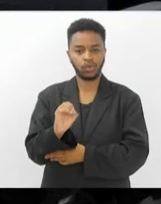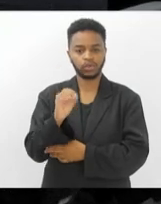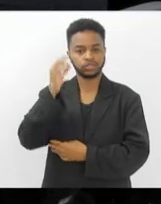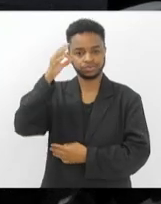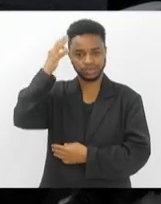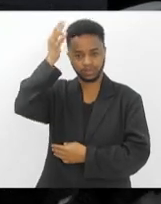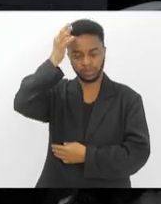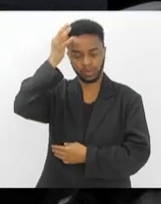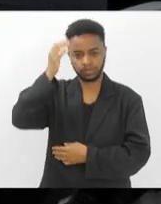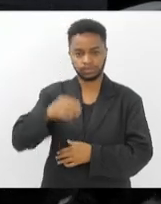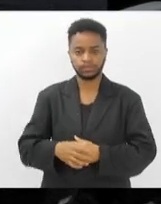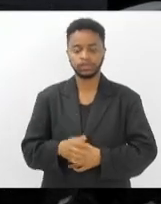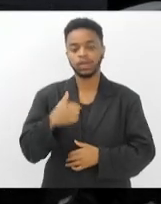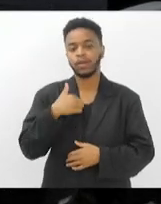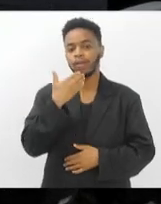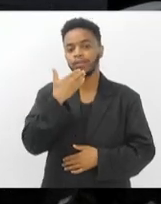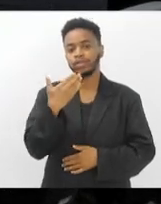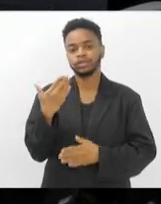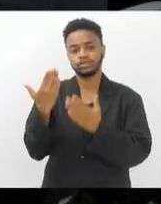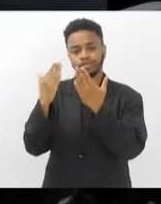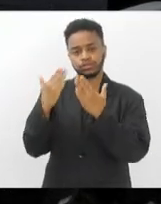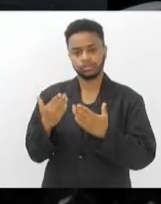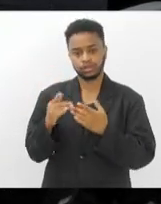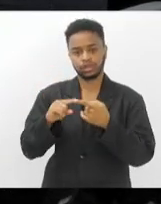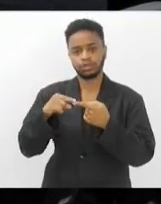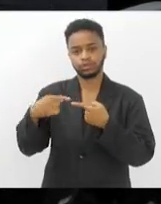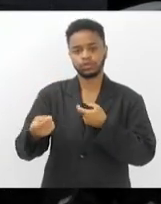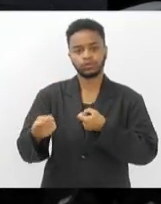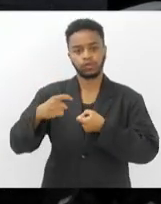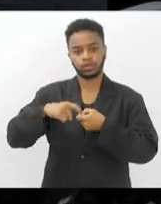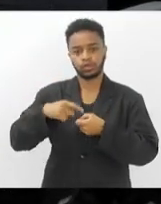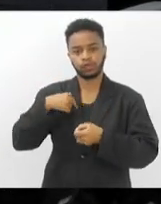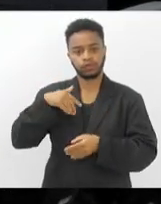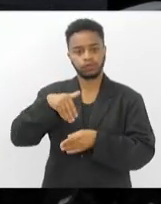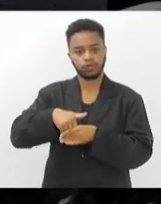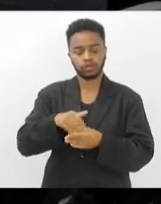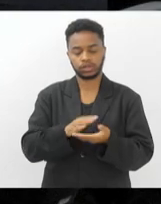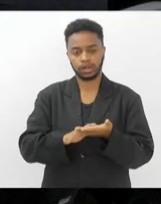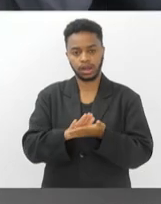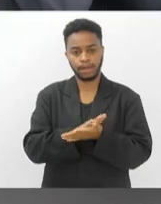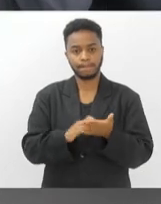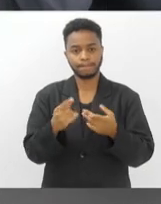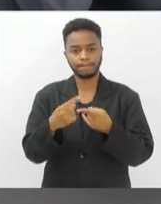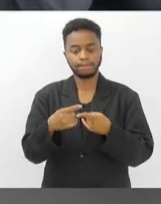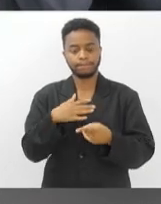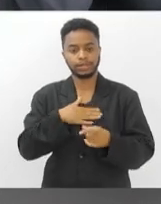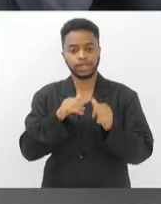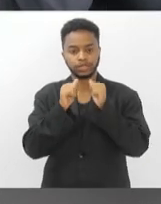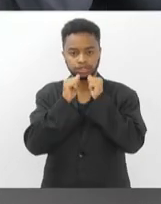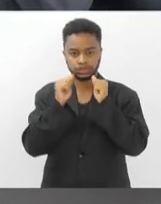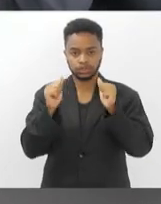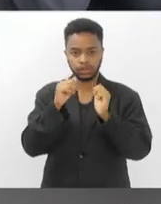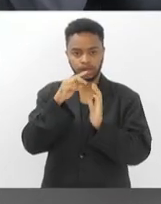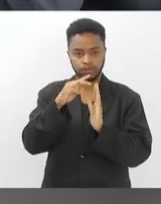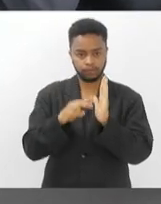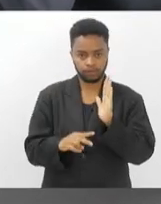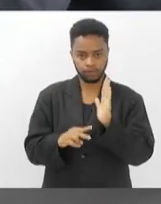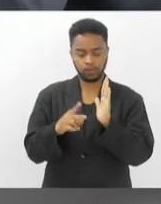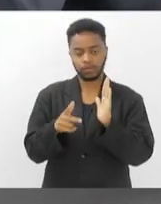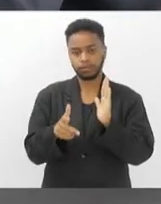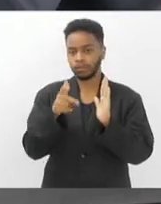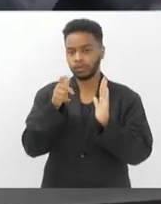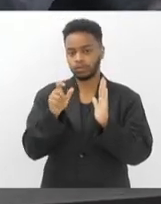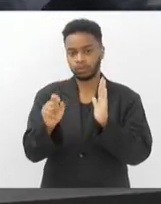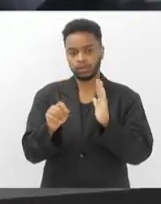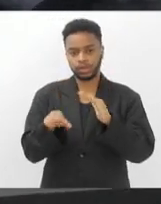dizer, eu pedi vista e devolvi sem voto, a minha assessoria viu que essa